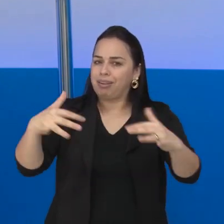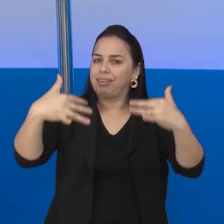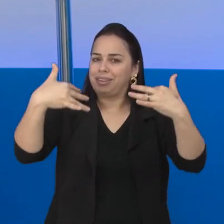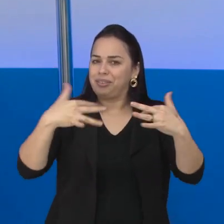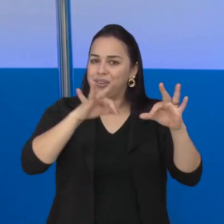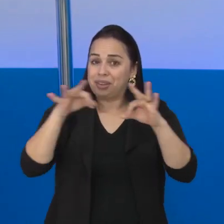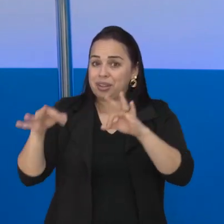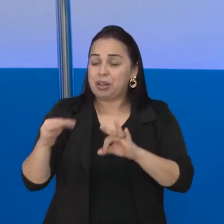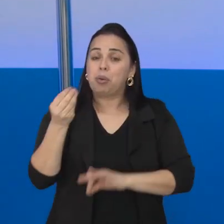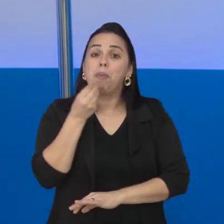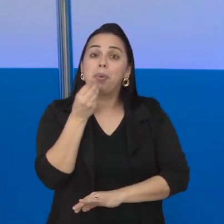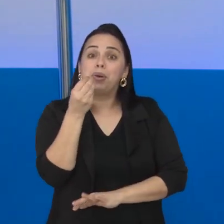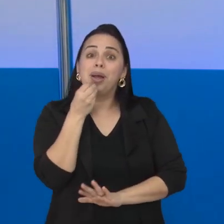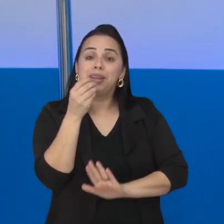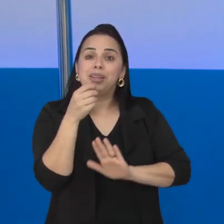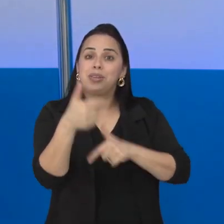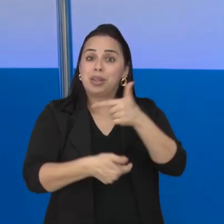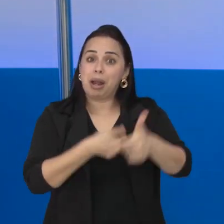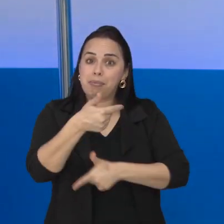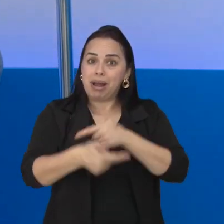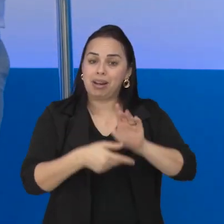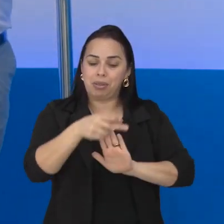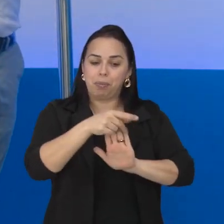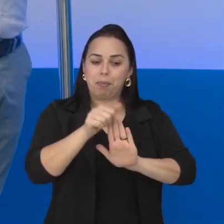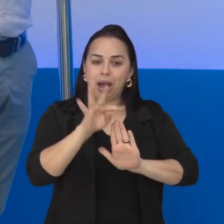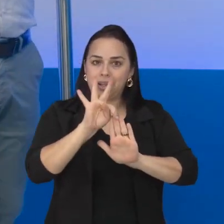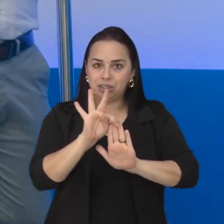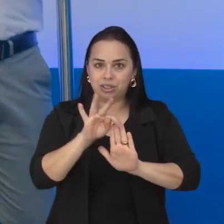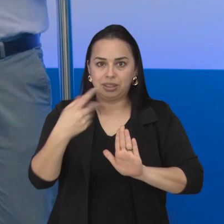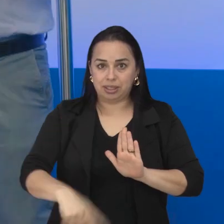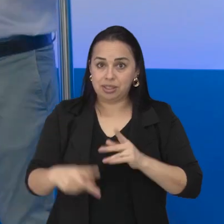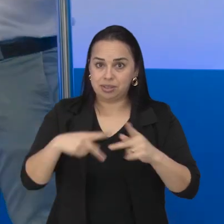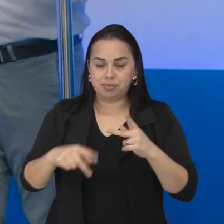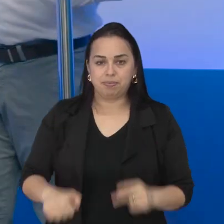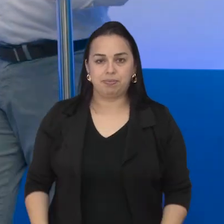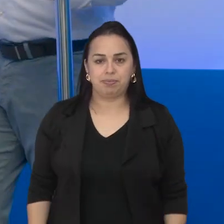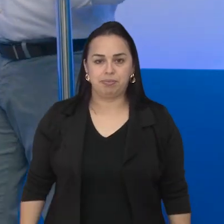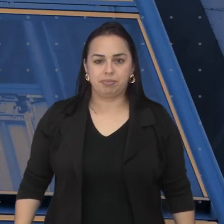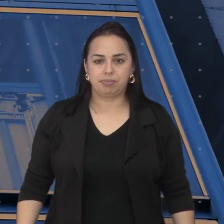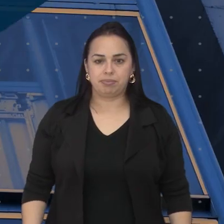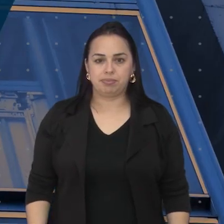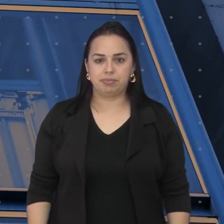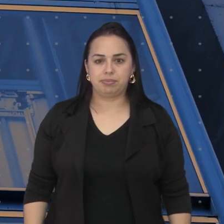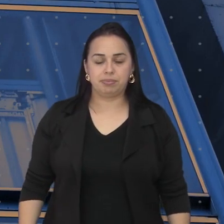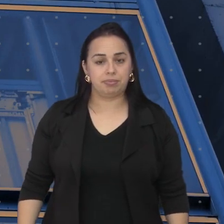acompanhar a nossa agenda de serviços com as oportunidades disponíveis no PAT de São José.